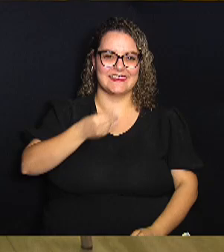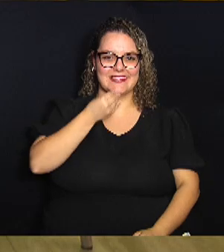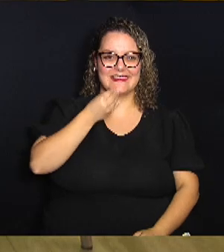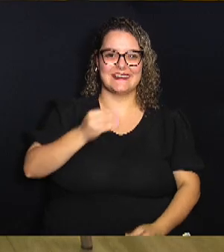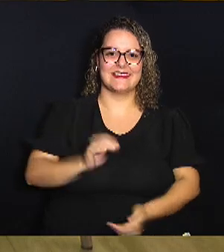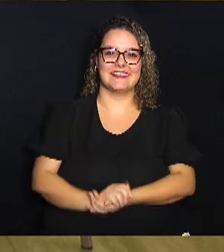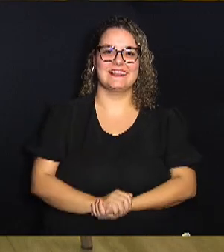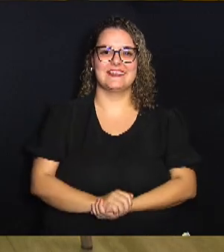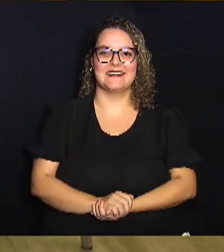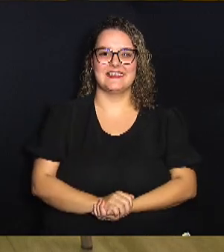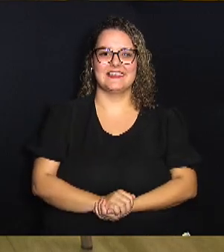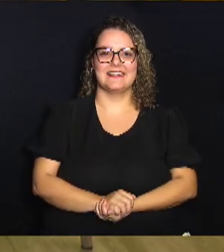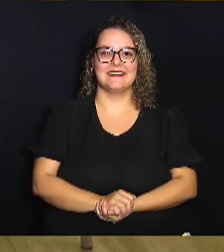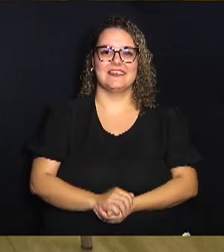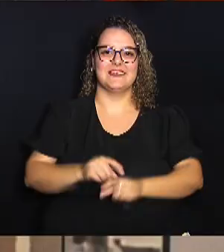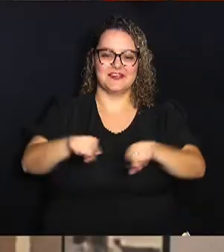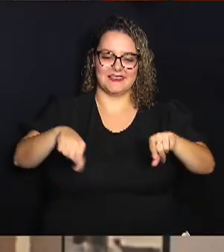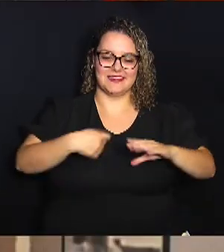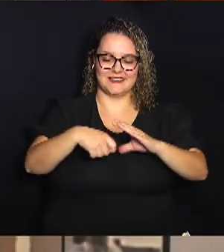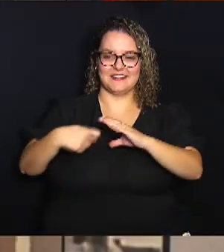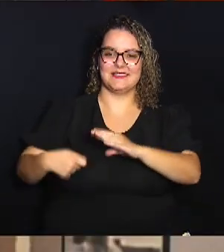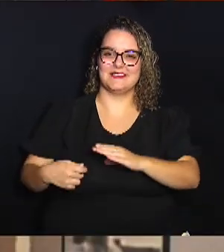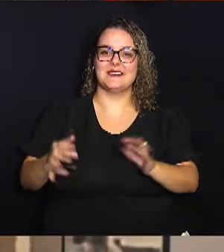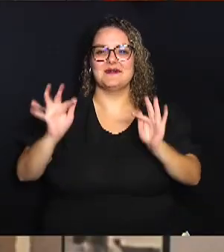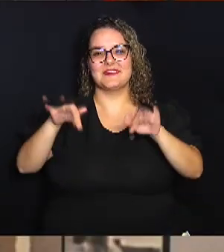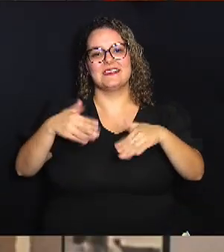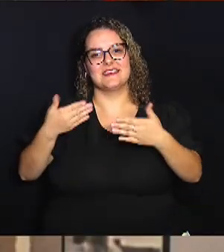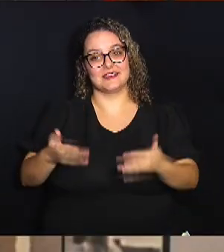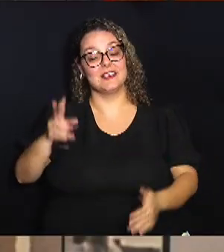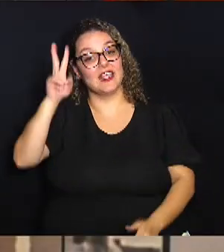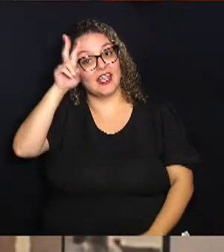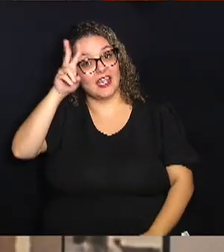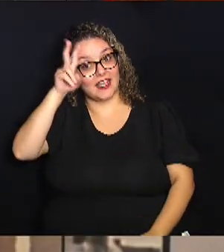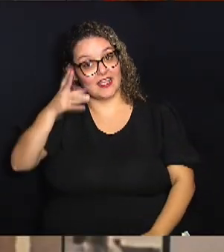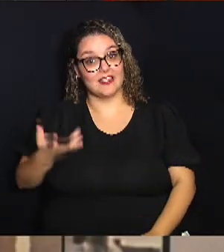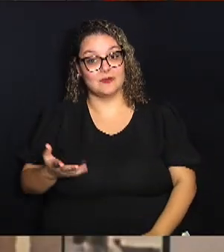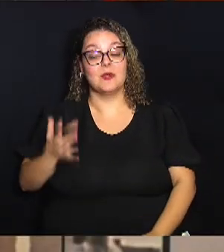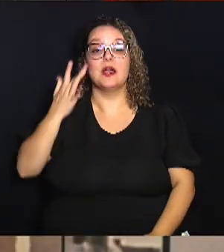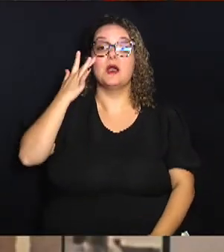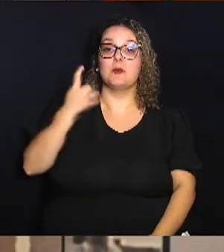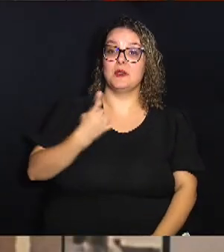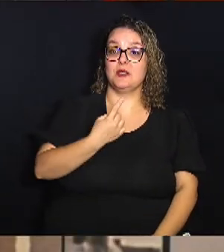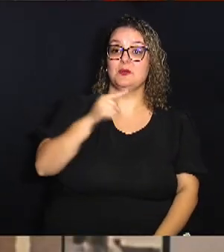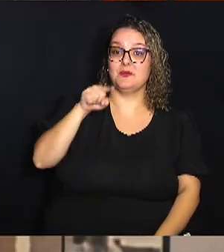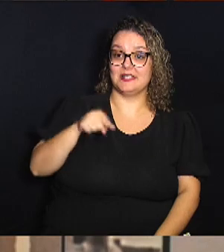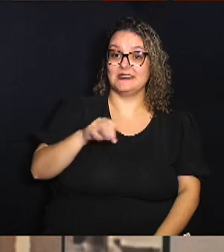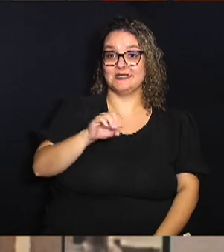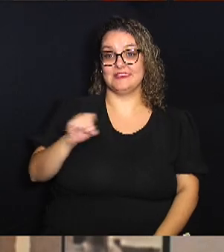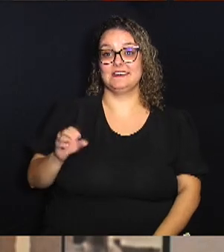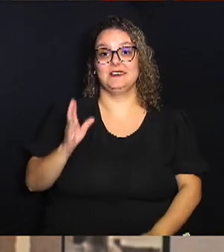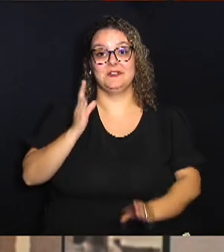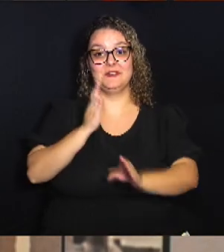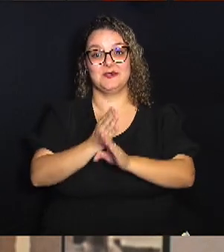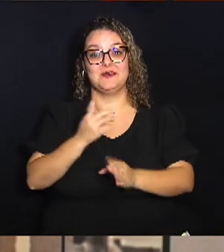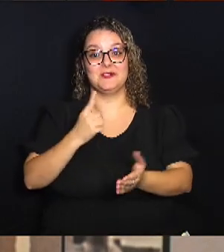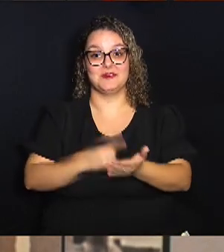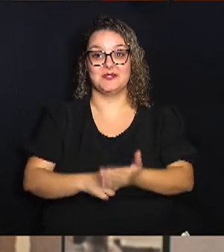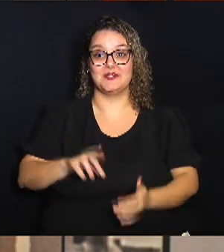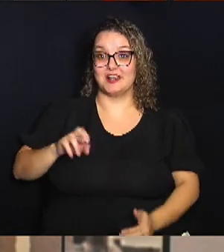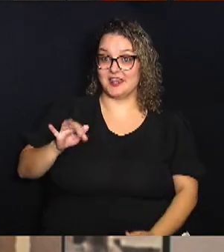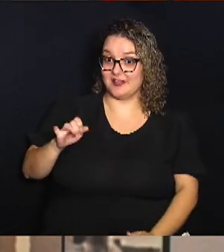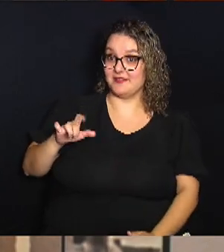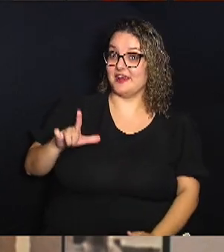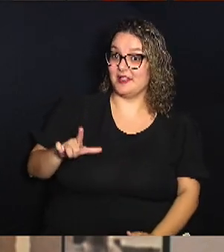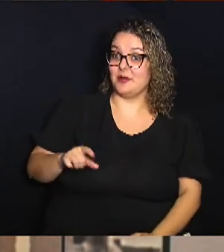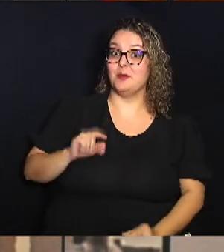gente. E o Estúdio Câmara fica aqui lembrando que amanhã, 13h, você tem um encontro marcado com o Rafael Turati,